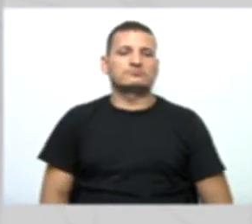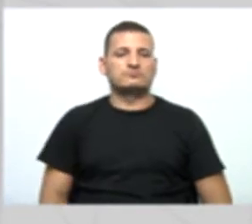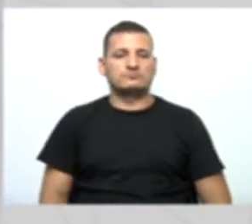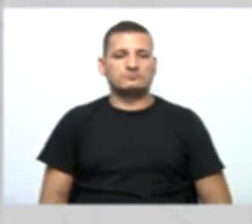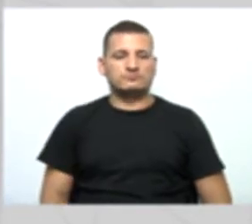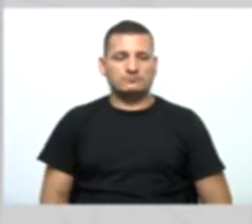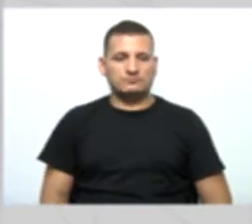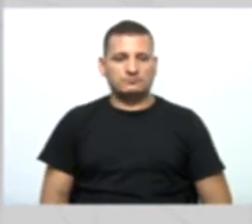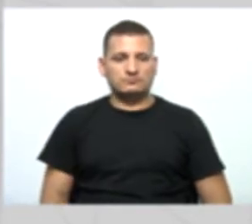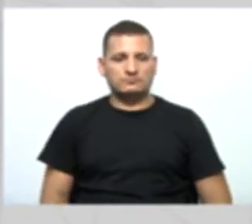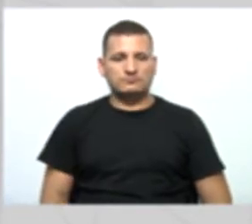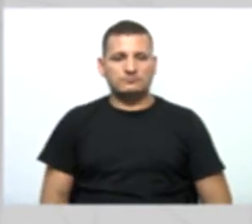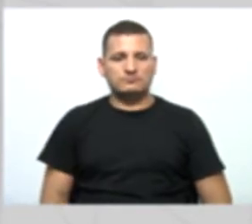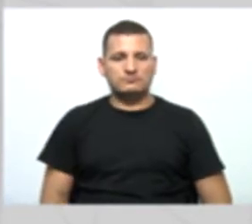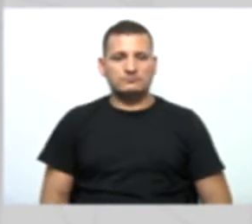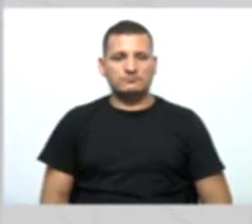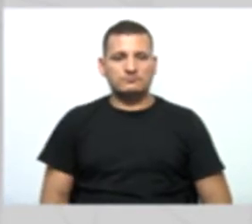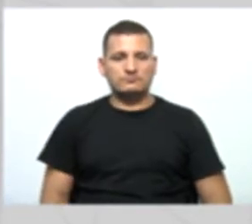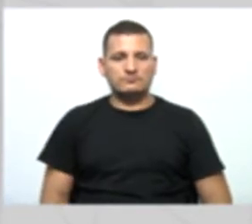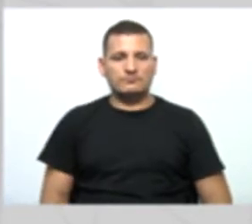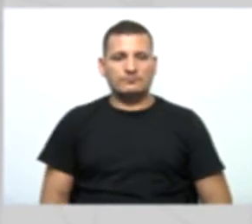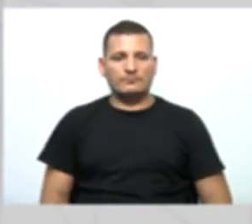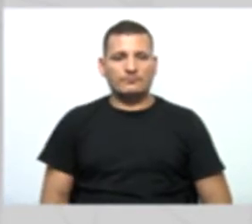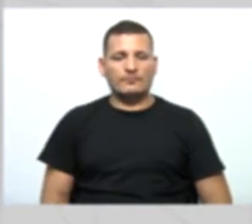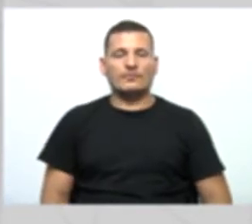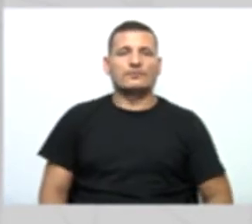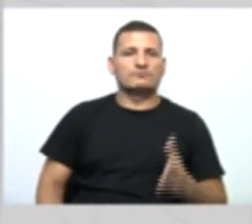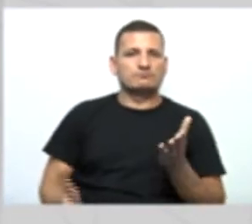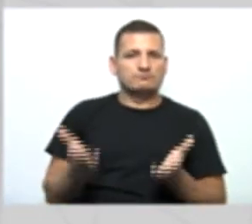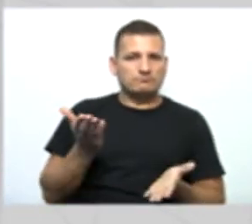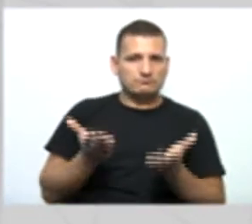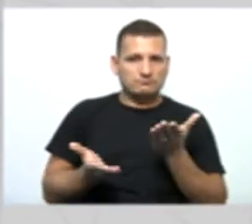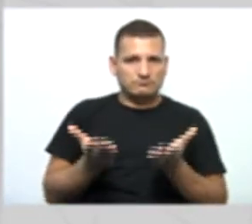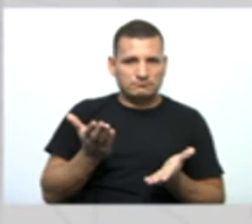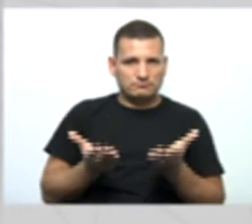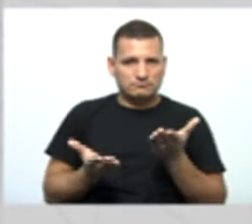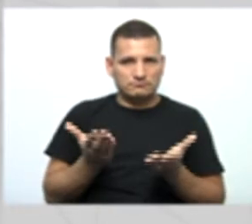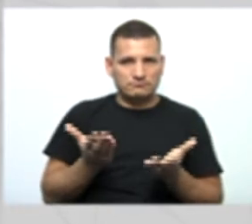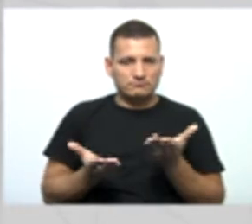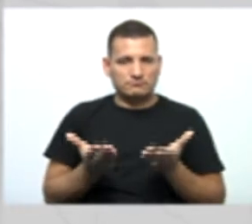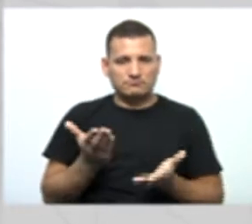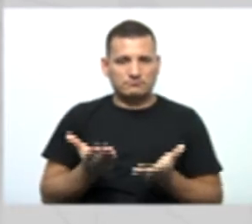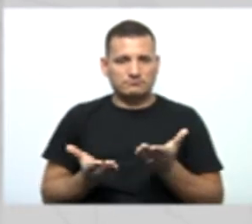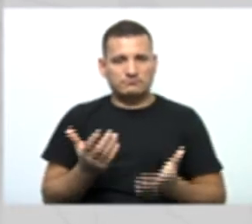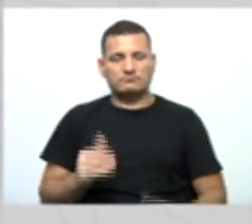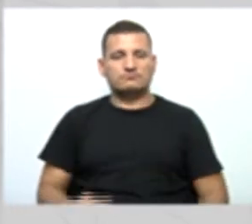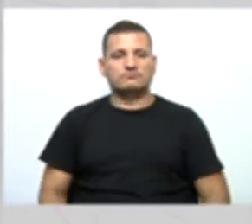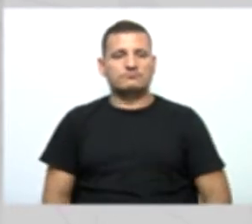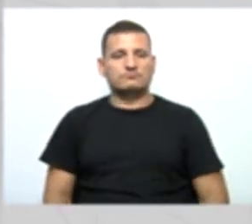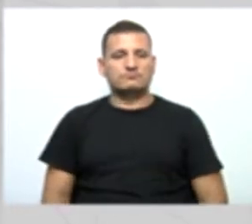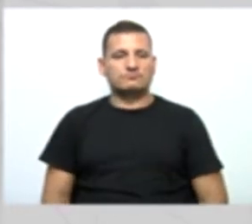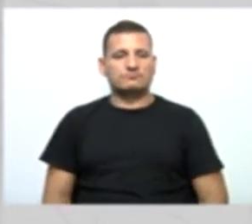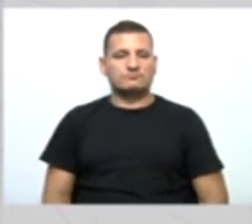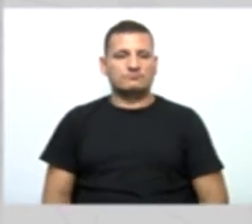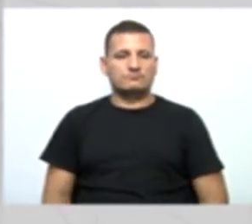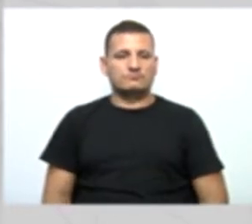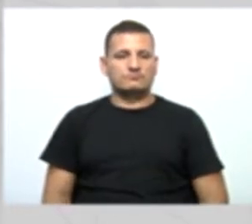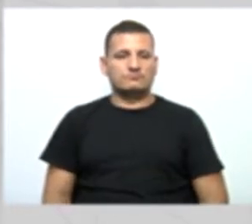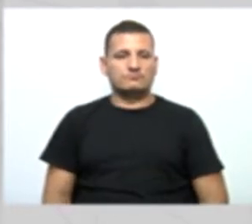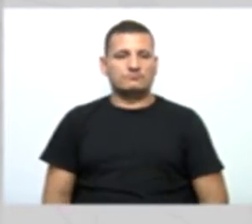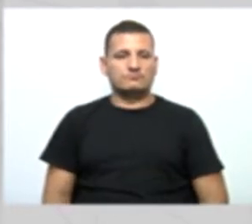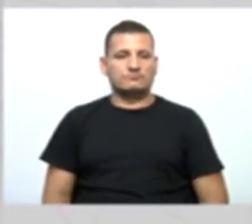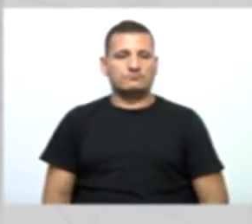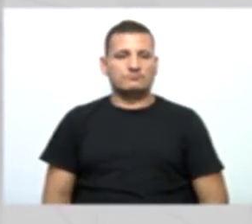A pessoa vai ter uma altura. Vai ter um peso. Toda pessoa vai ter um peso. Vamos